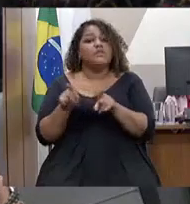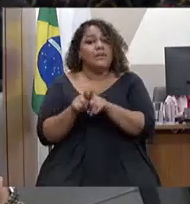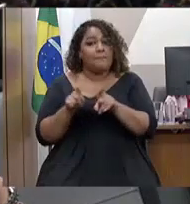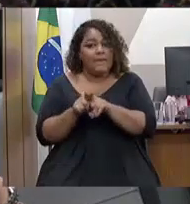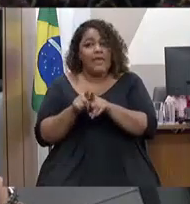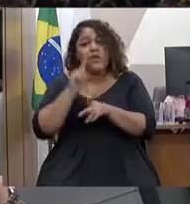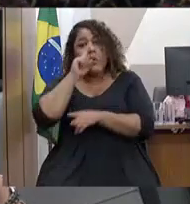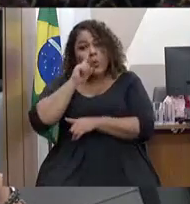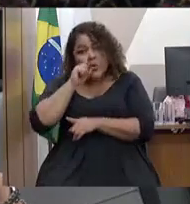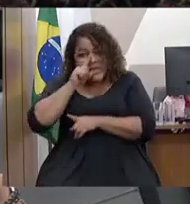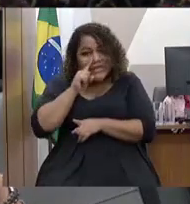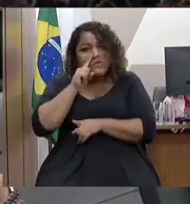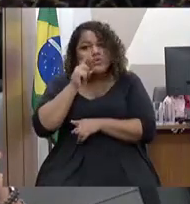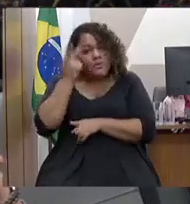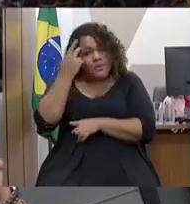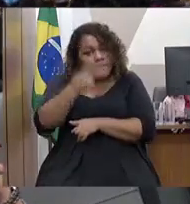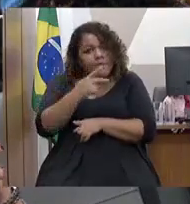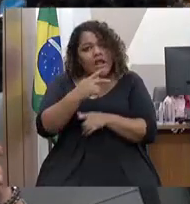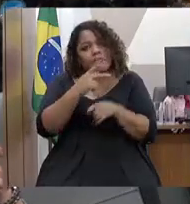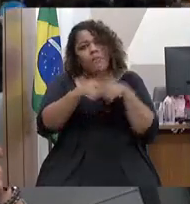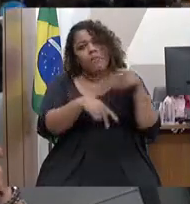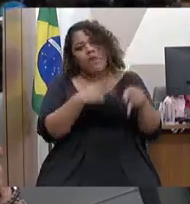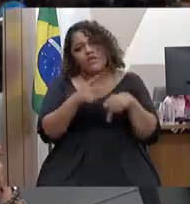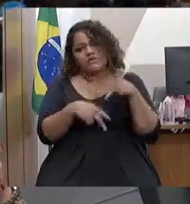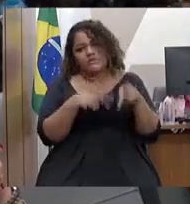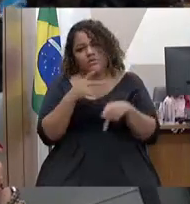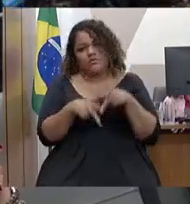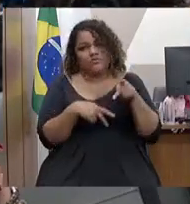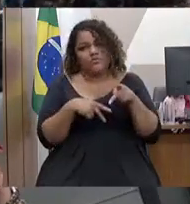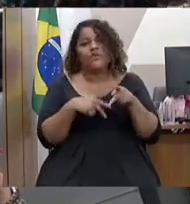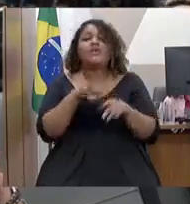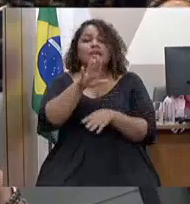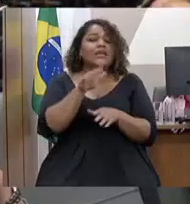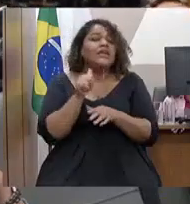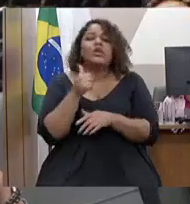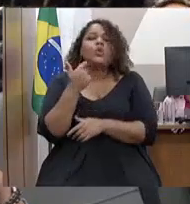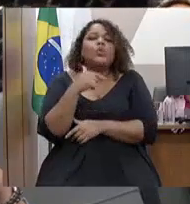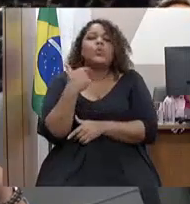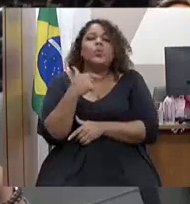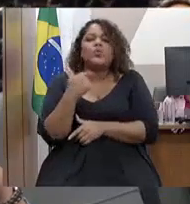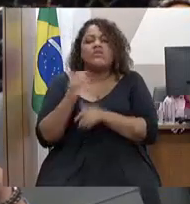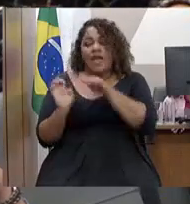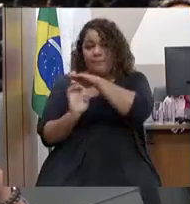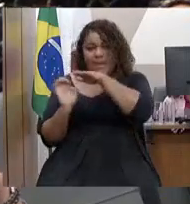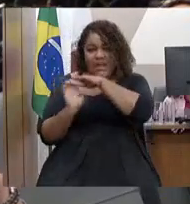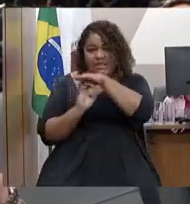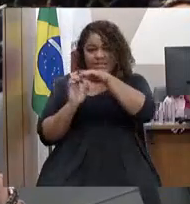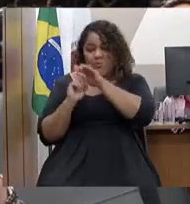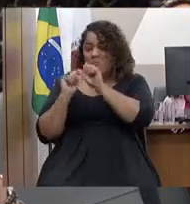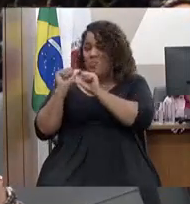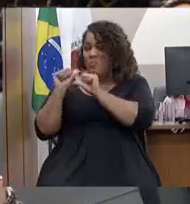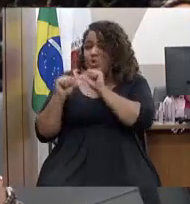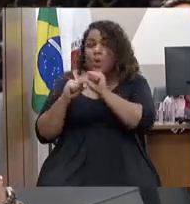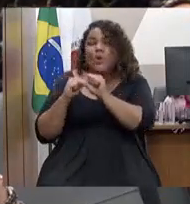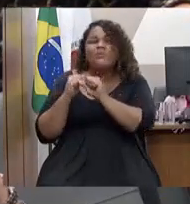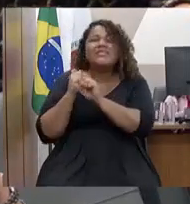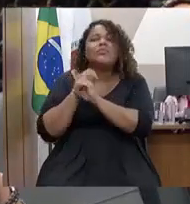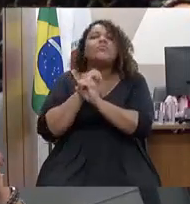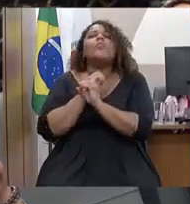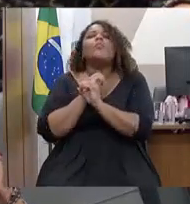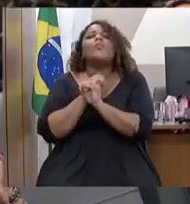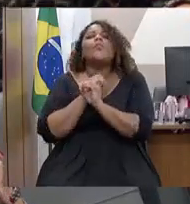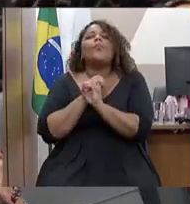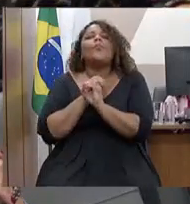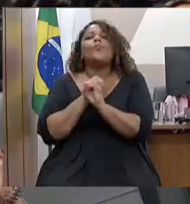perceber que não houve Um milímetro de mudança das empresas do ponto de vista do